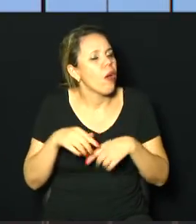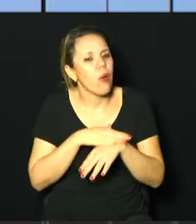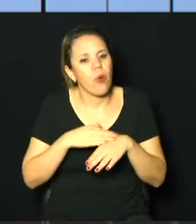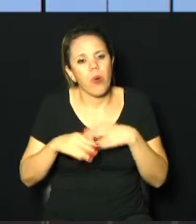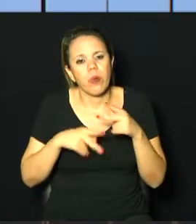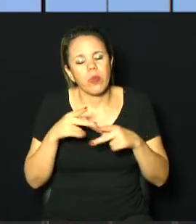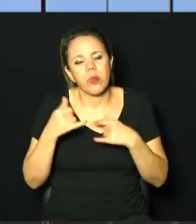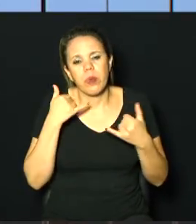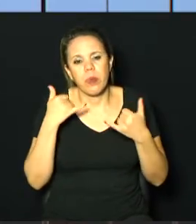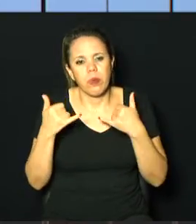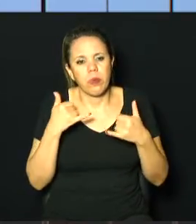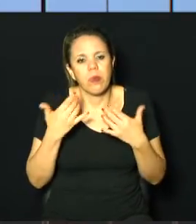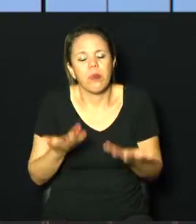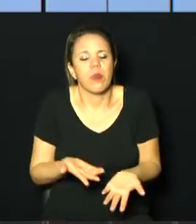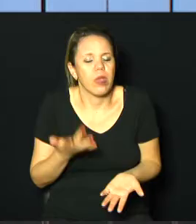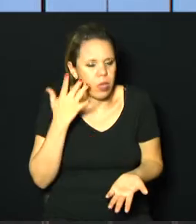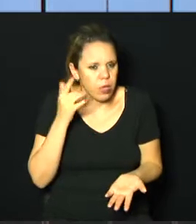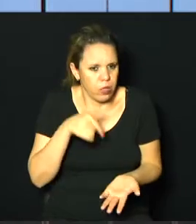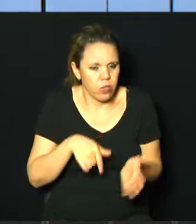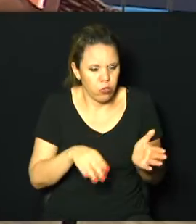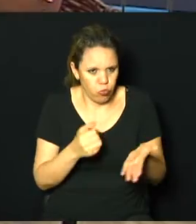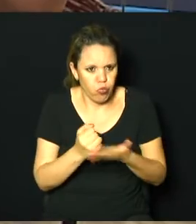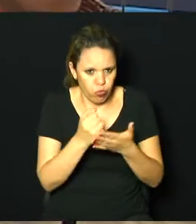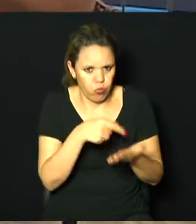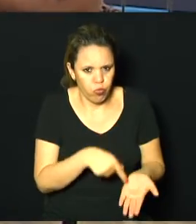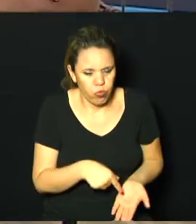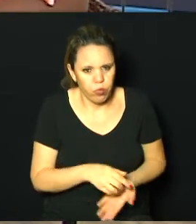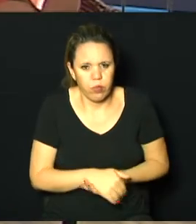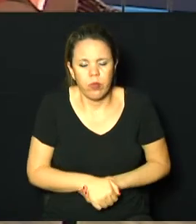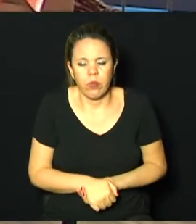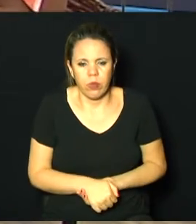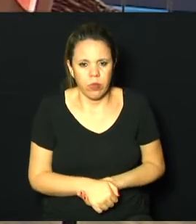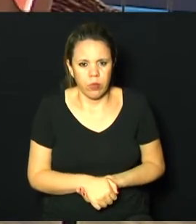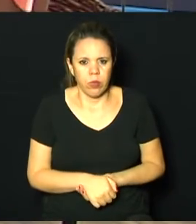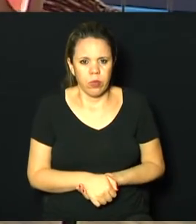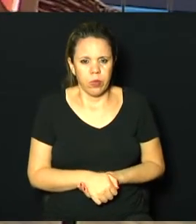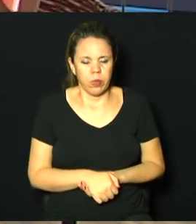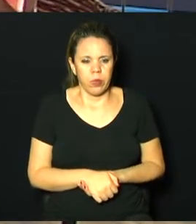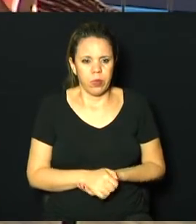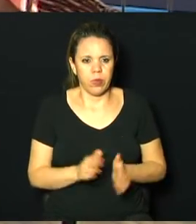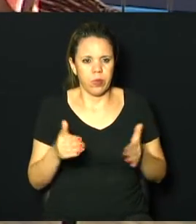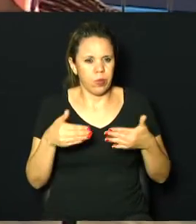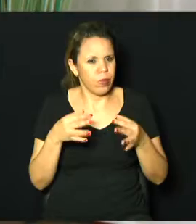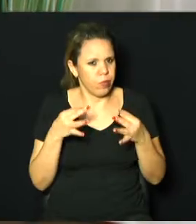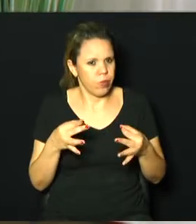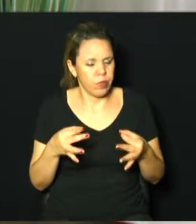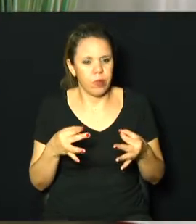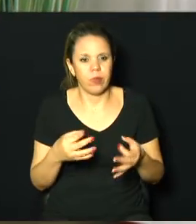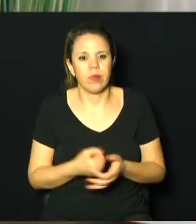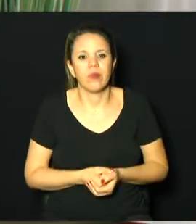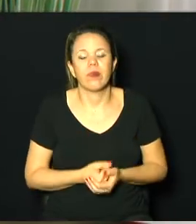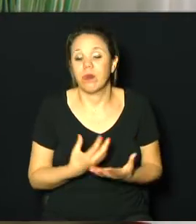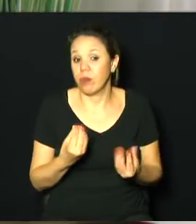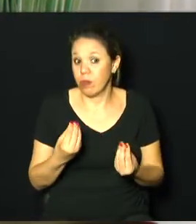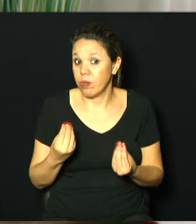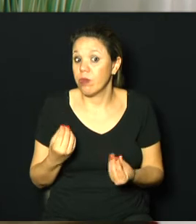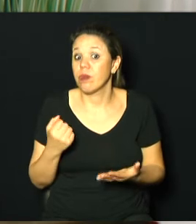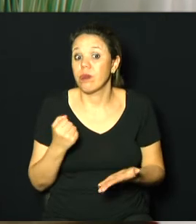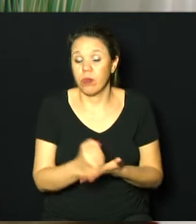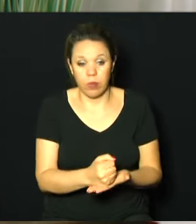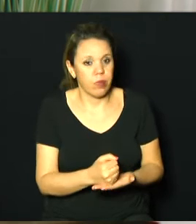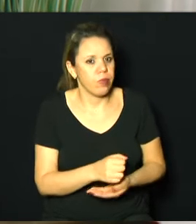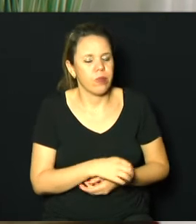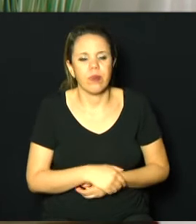por telefone, celular, também ajuda a dar uma centralizada? Muito, ajuda